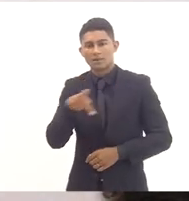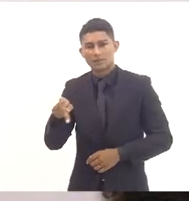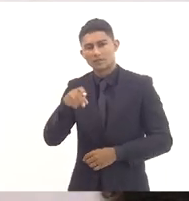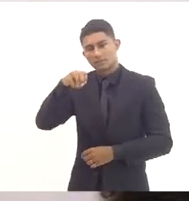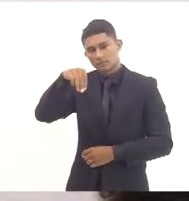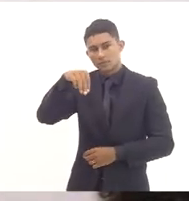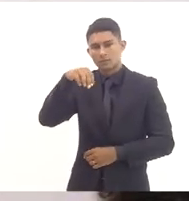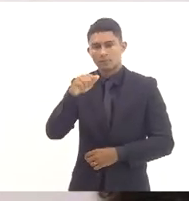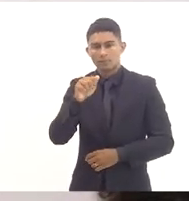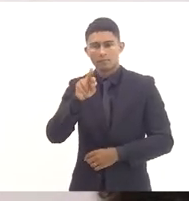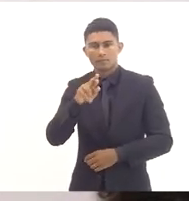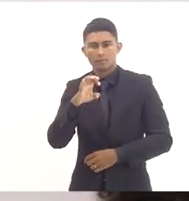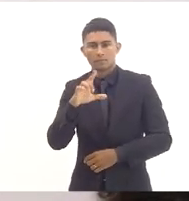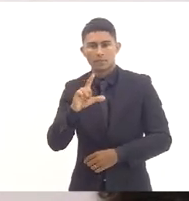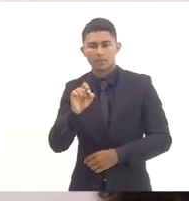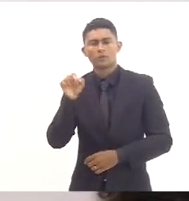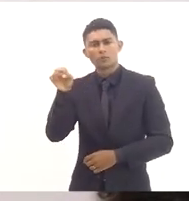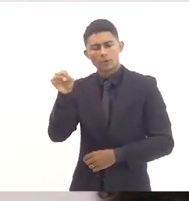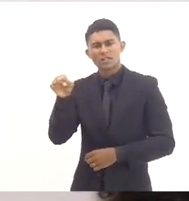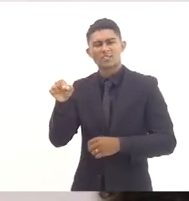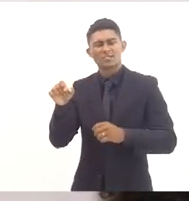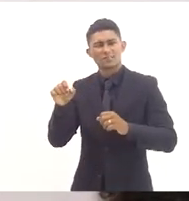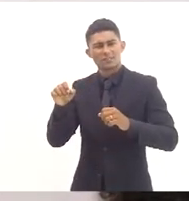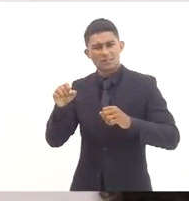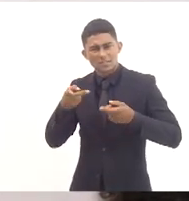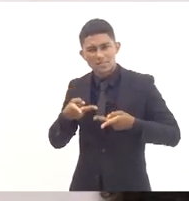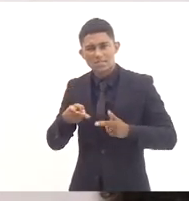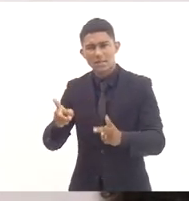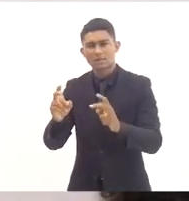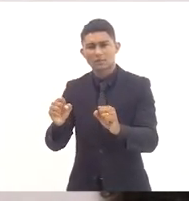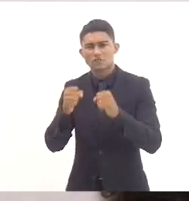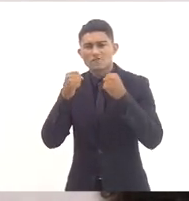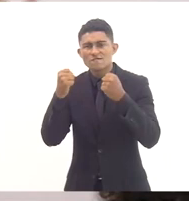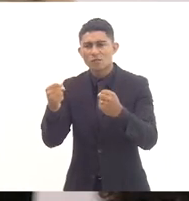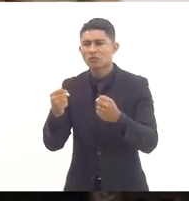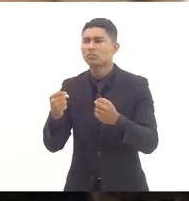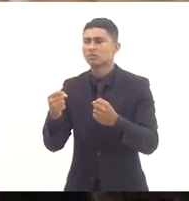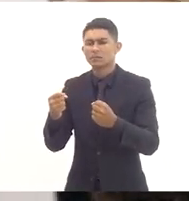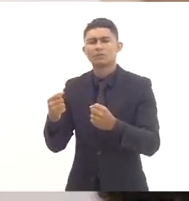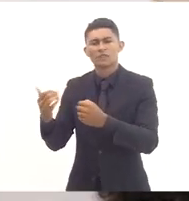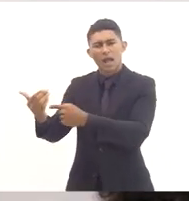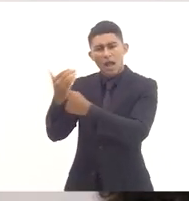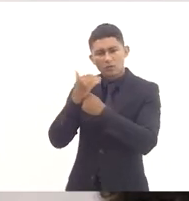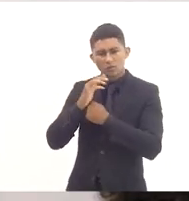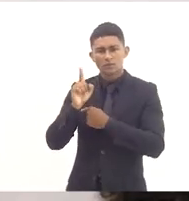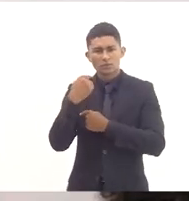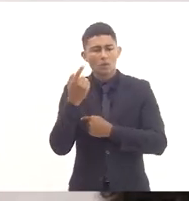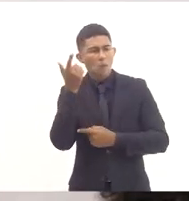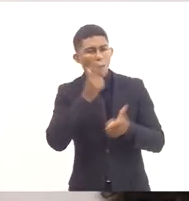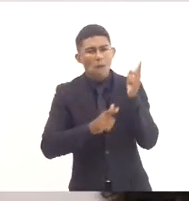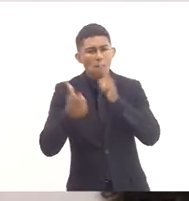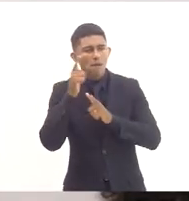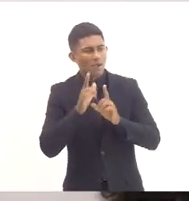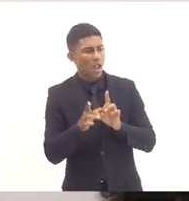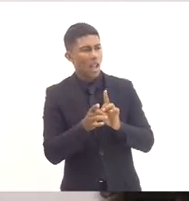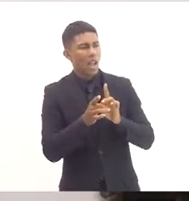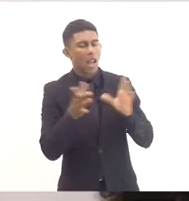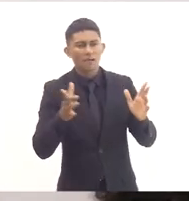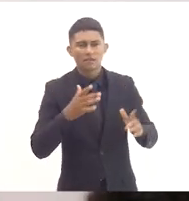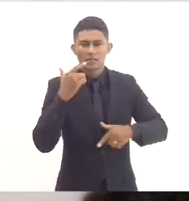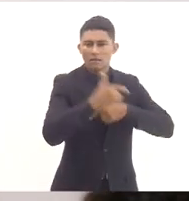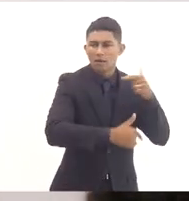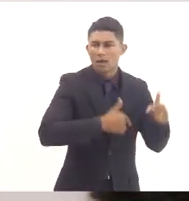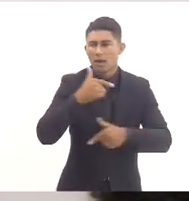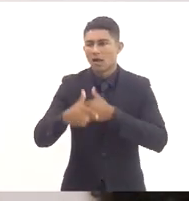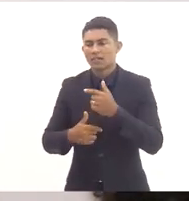Marcelo cabeleireiro Oi Total condições para que nós possamos trabalhar e elaboração de eventos E para isso também contamos também